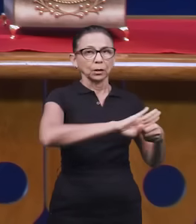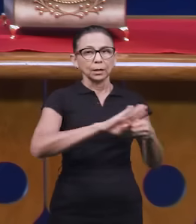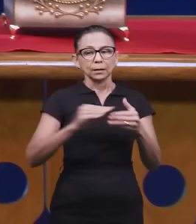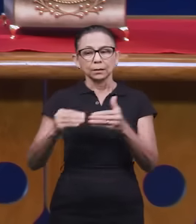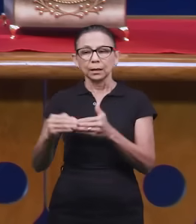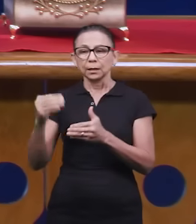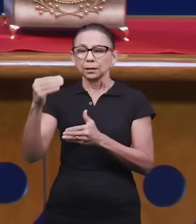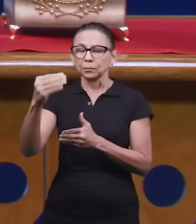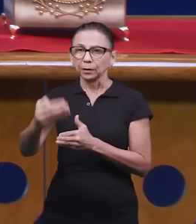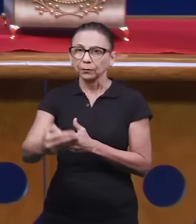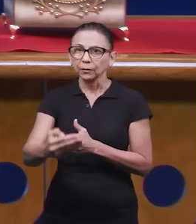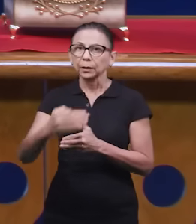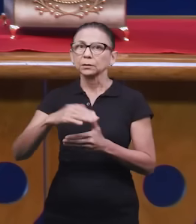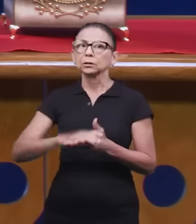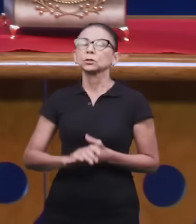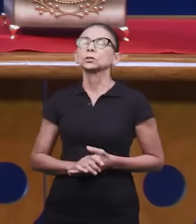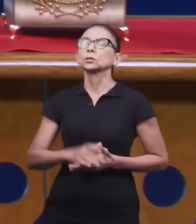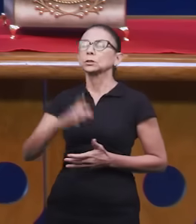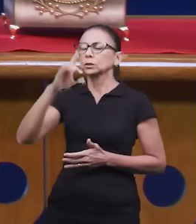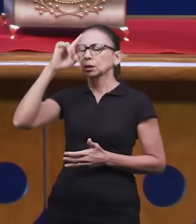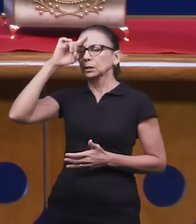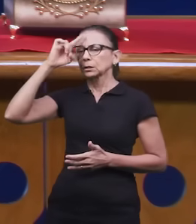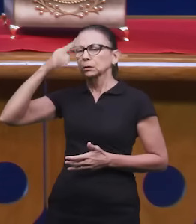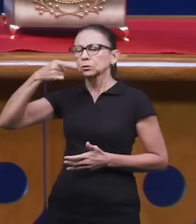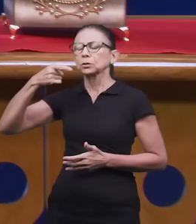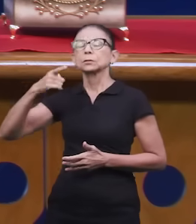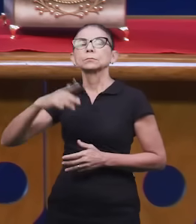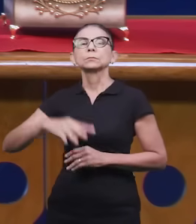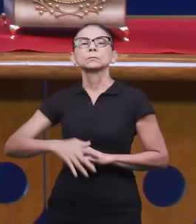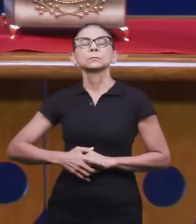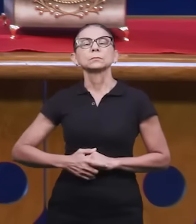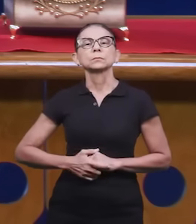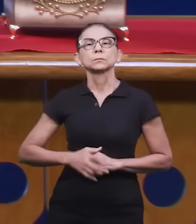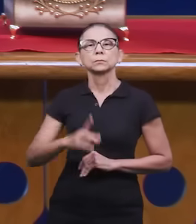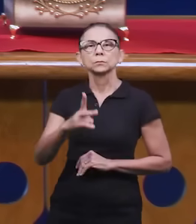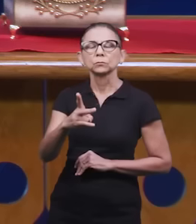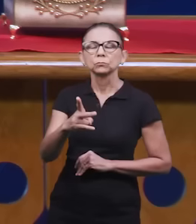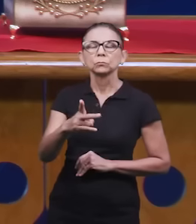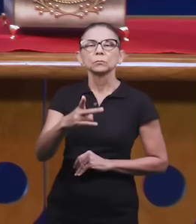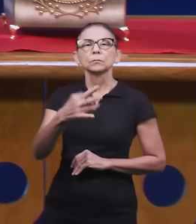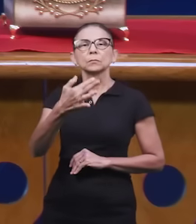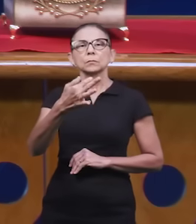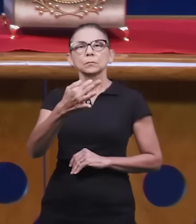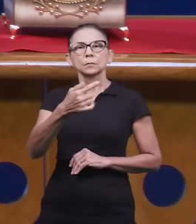70 semanas de anos estavam determinadas sobre o seu povo.